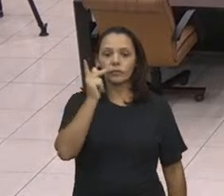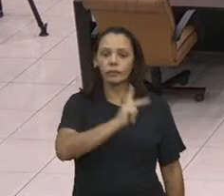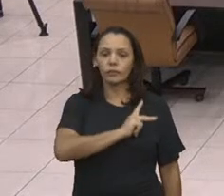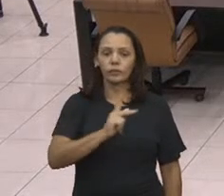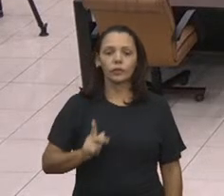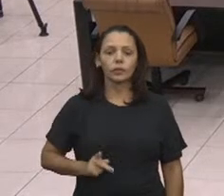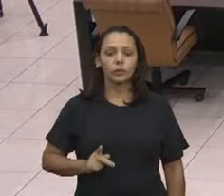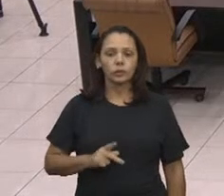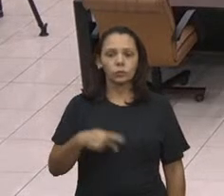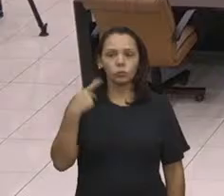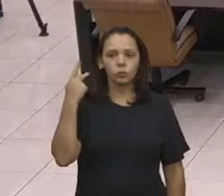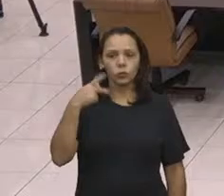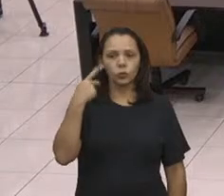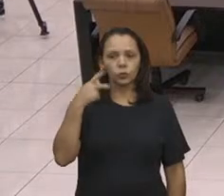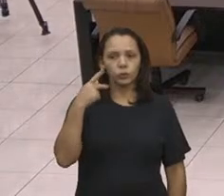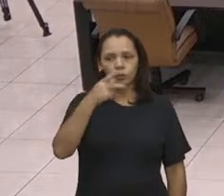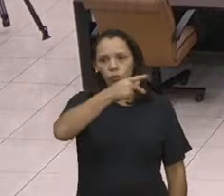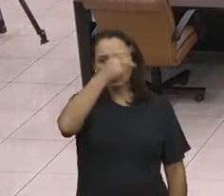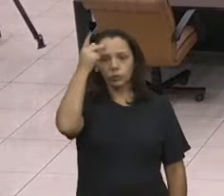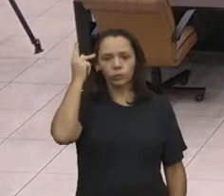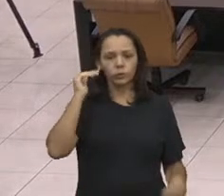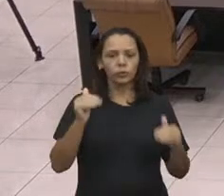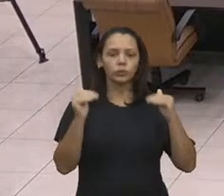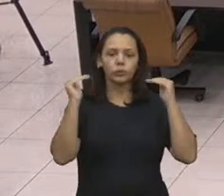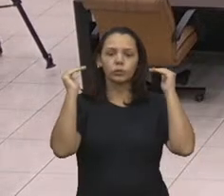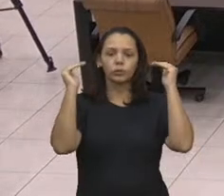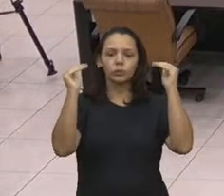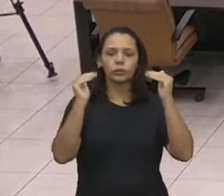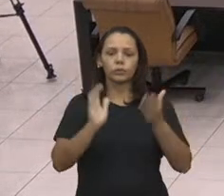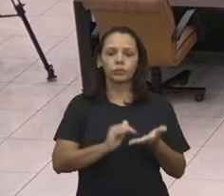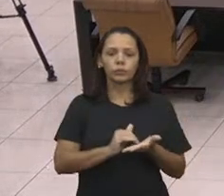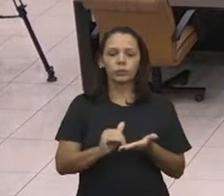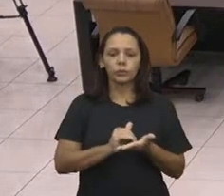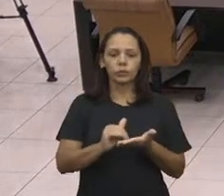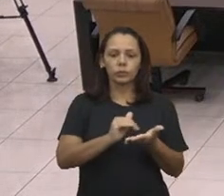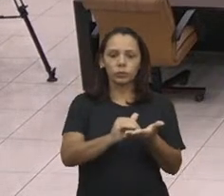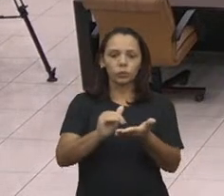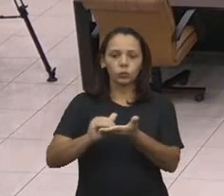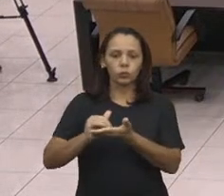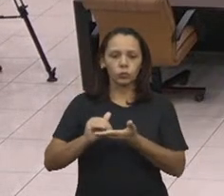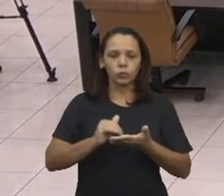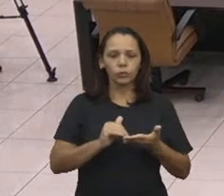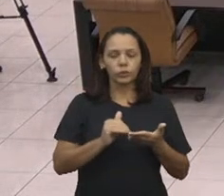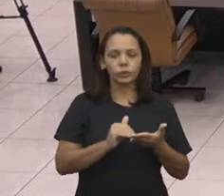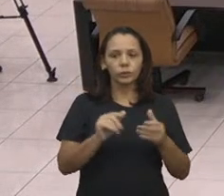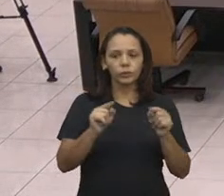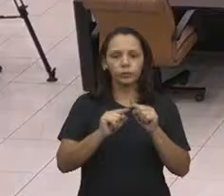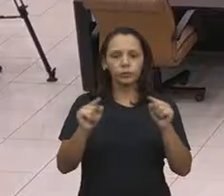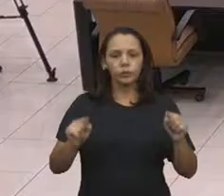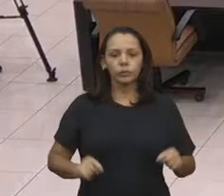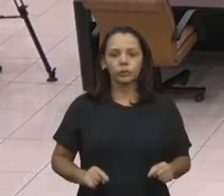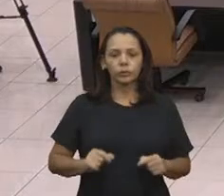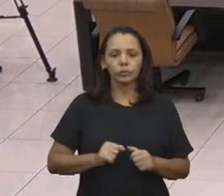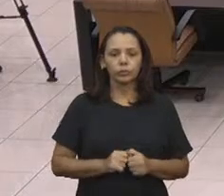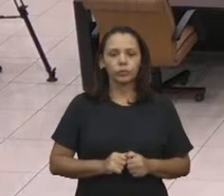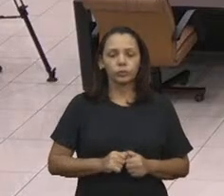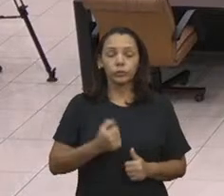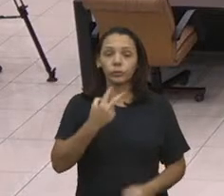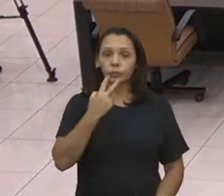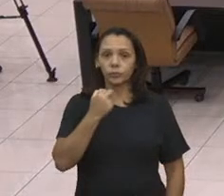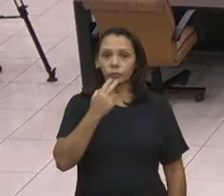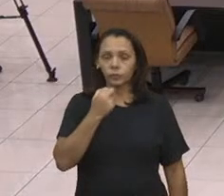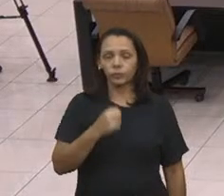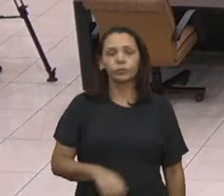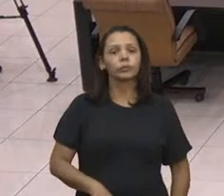demais vereadores e autoridades aqui presentes, secretários e servidores aqui. Valmir, muito bem lembrado, é